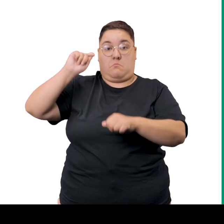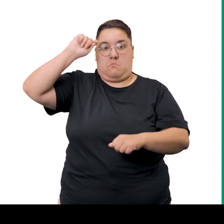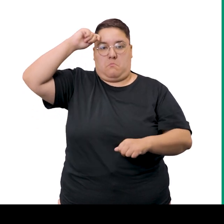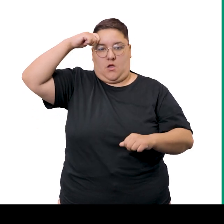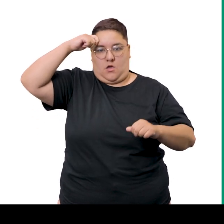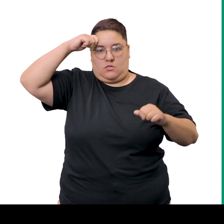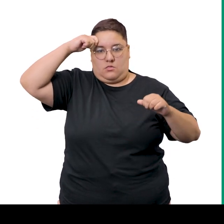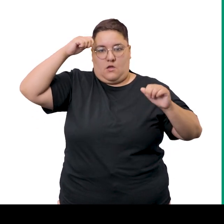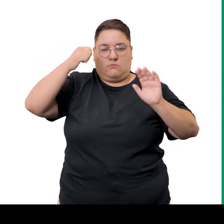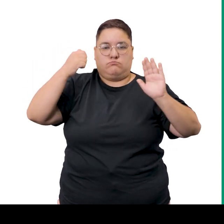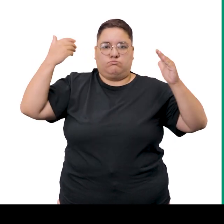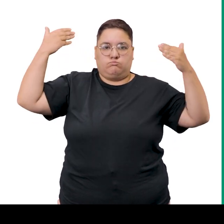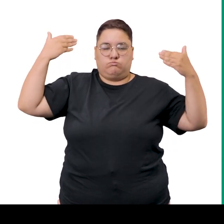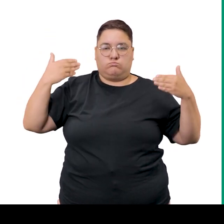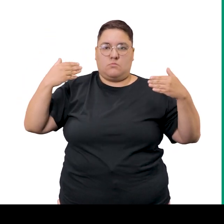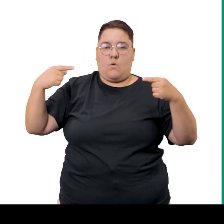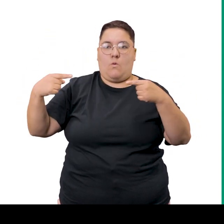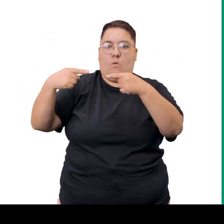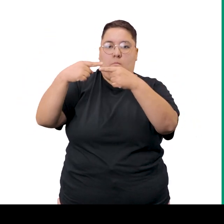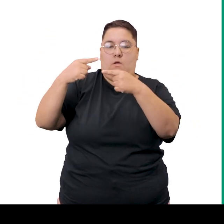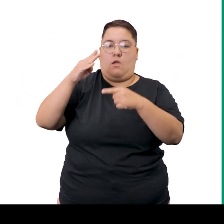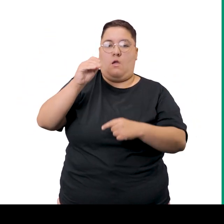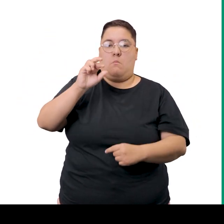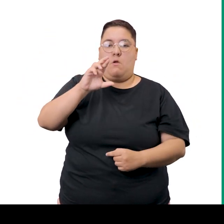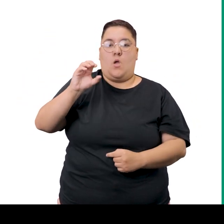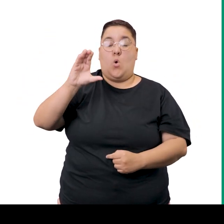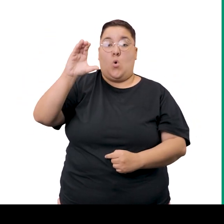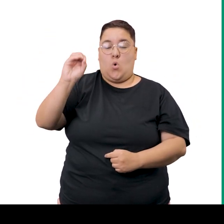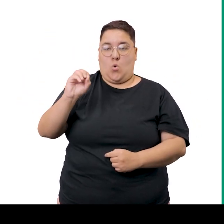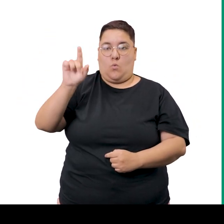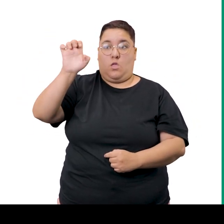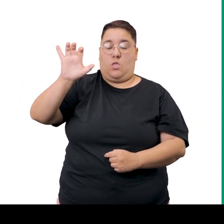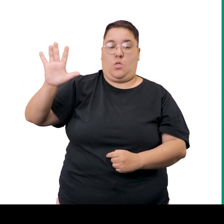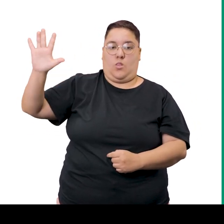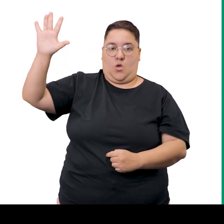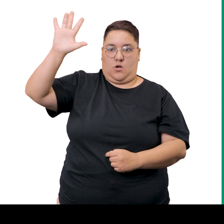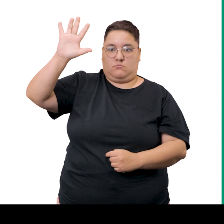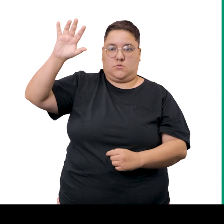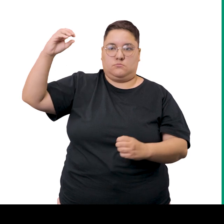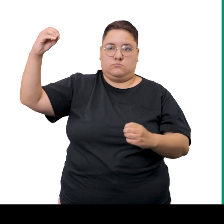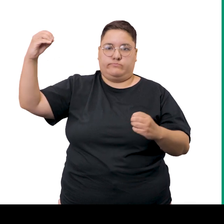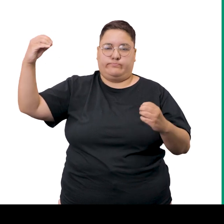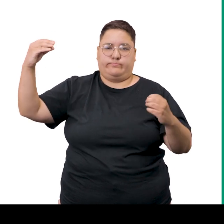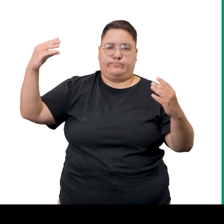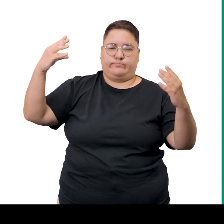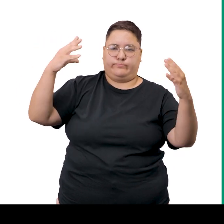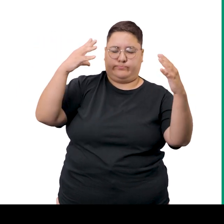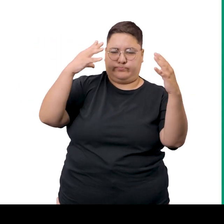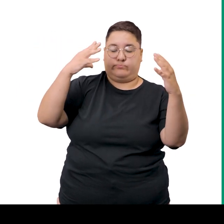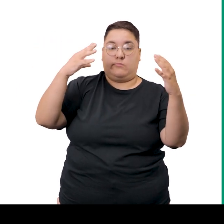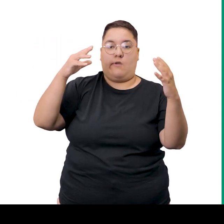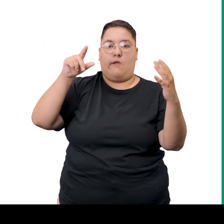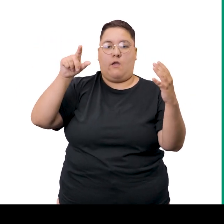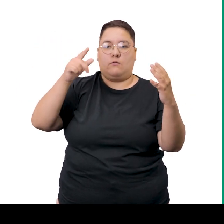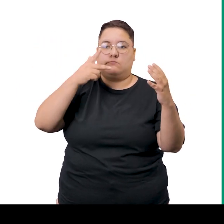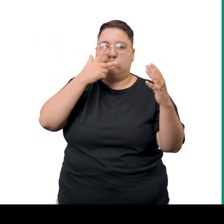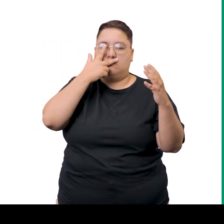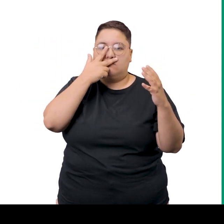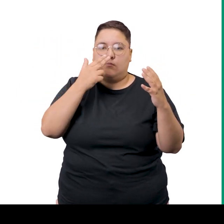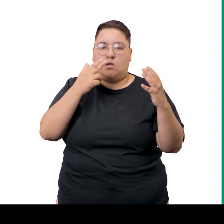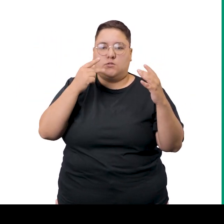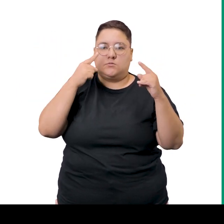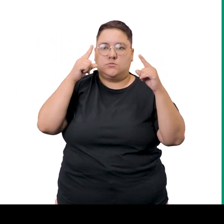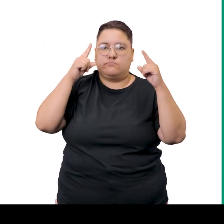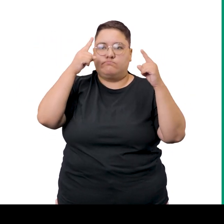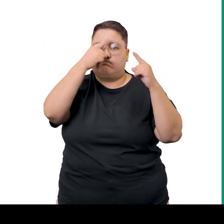com artistas do chamado barroco europeu, com uma luminosidade transversal que dramatiza ainda mais os gestos